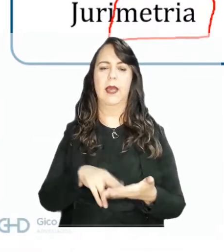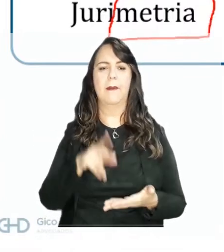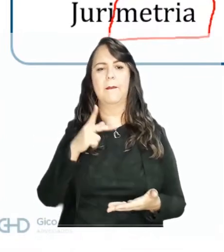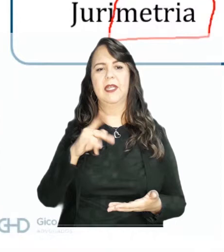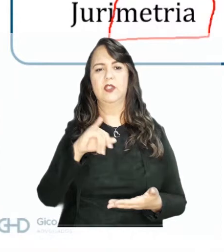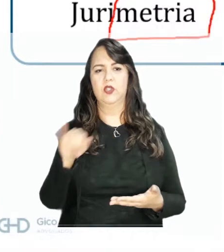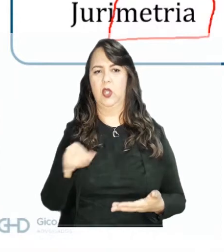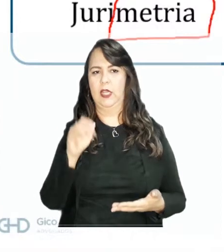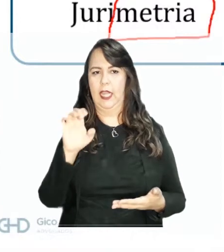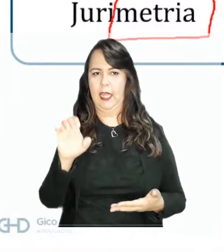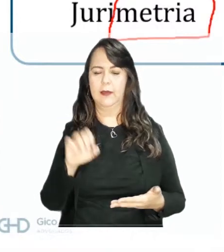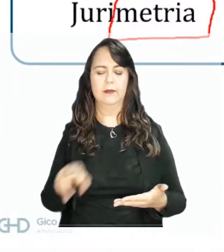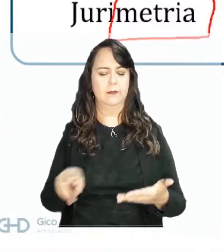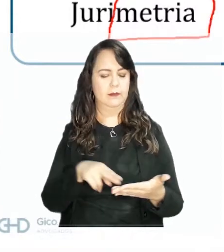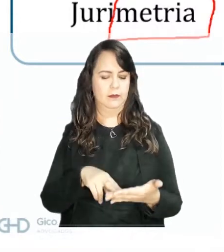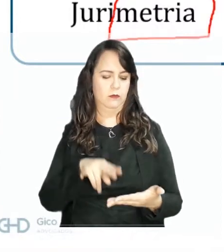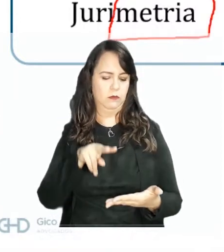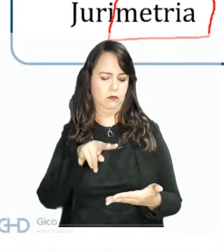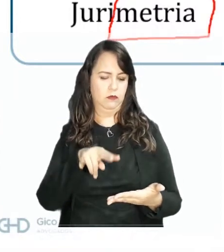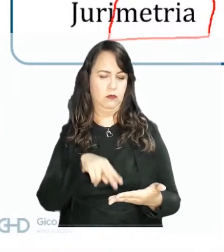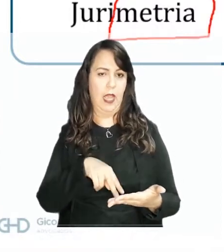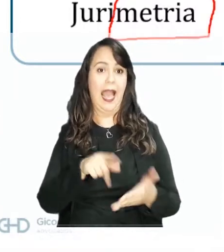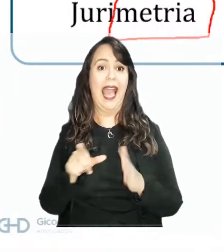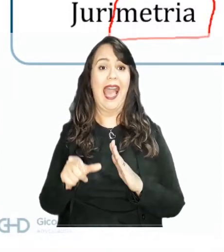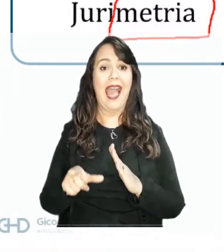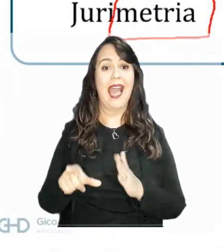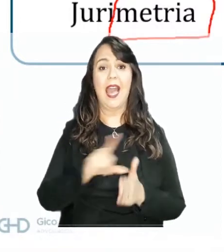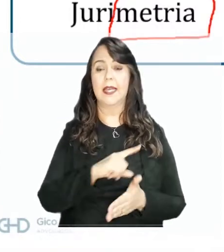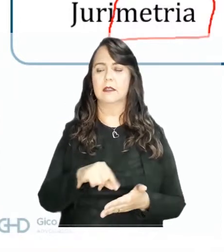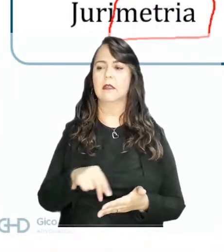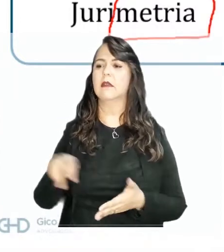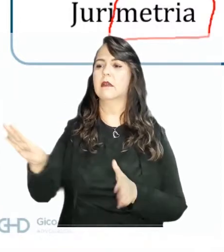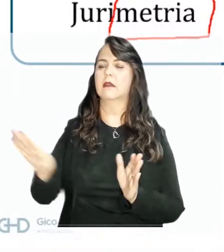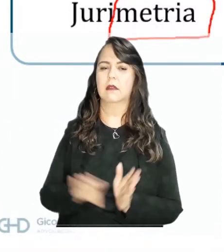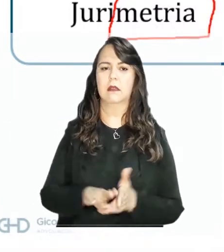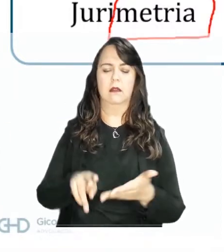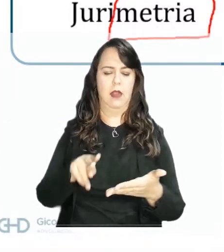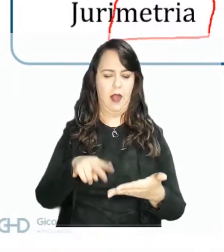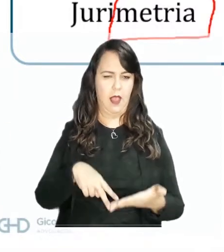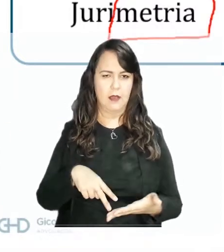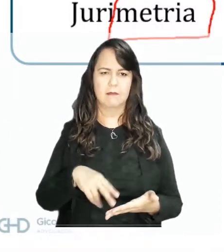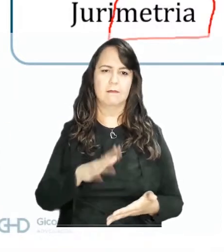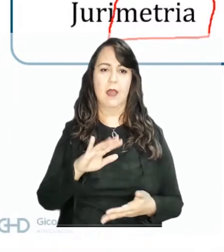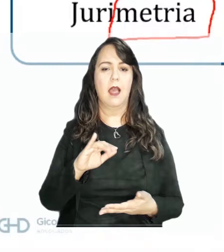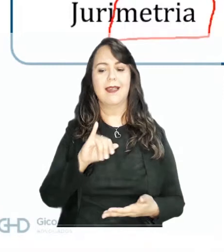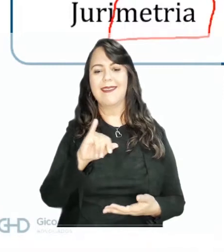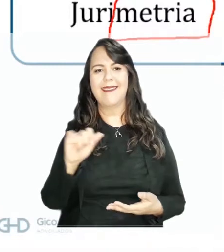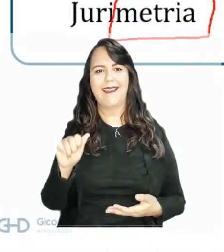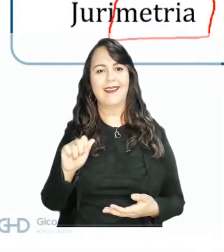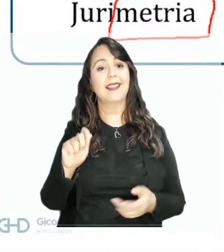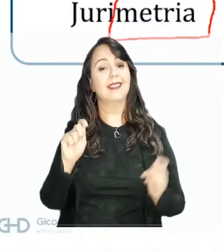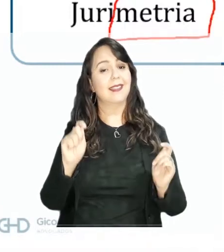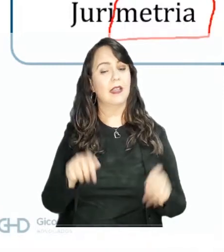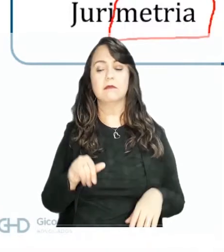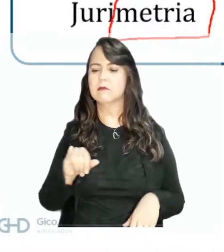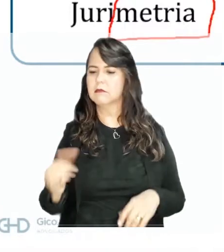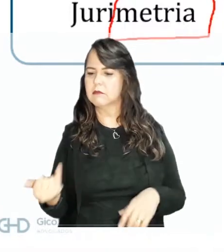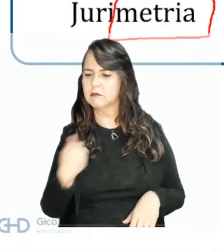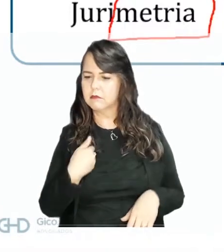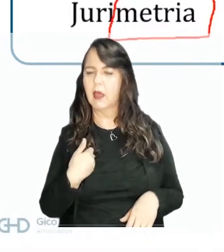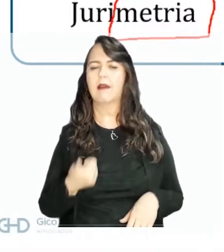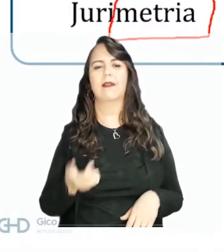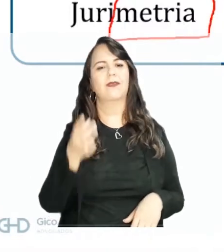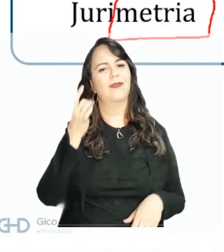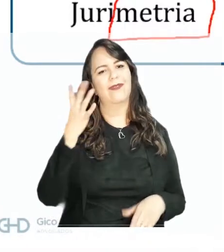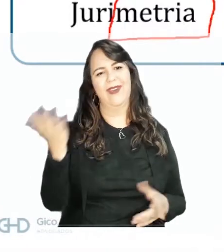se existisse já um sistema implementado, poderia facilmente identificar os principais fundamentos da petição, ir